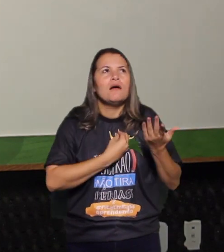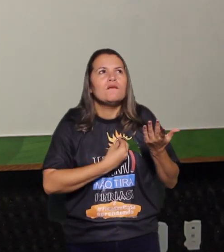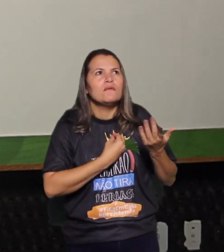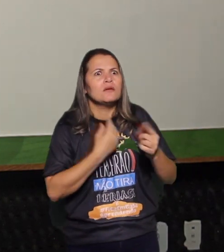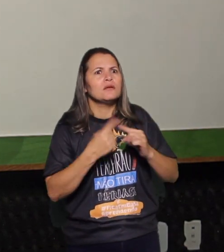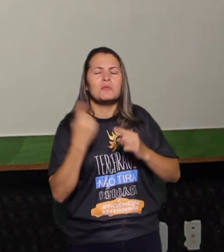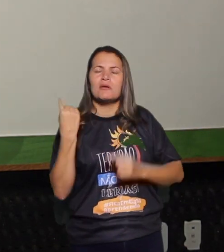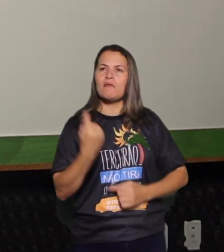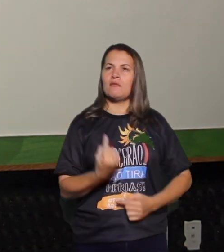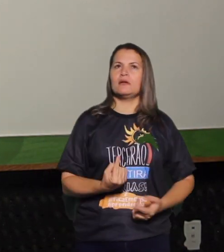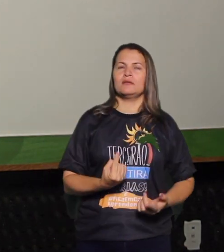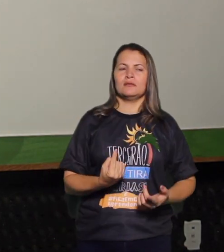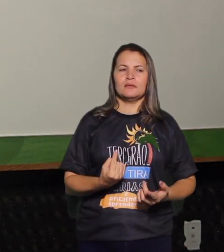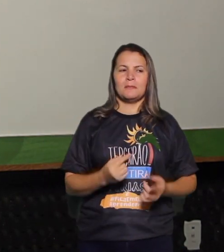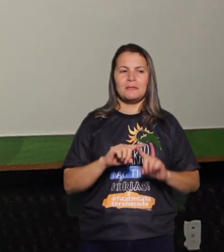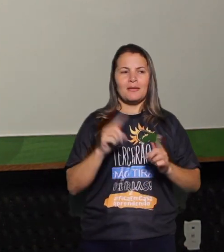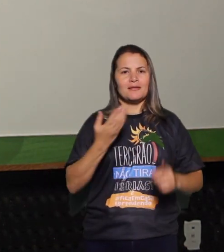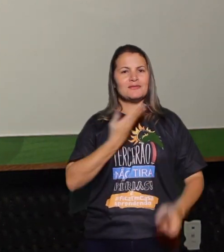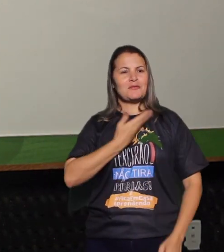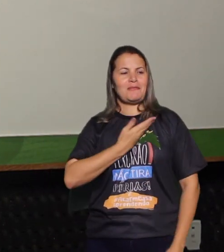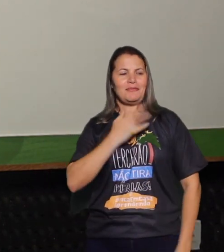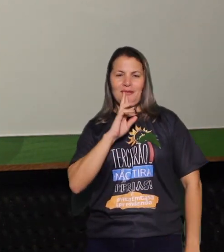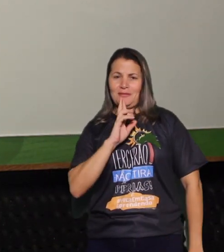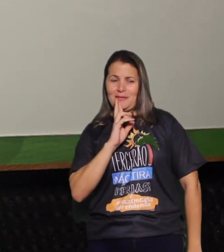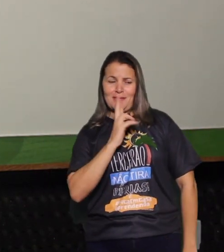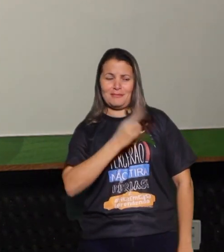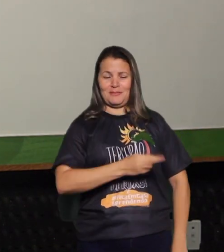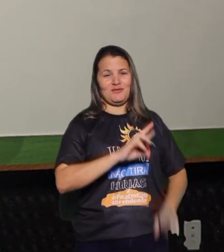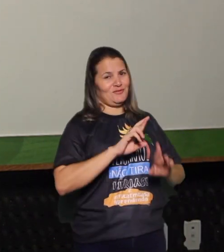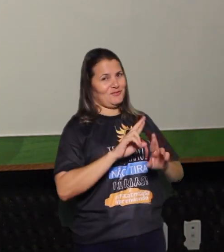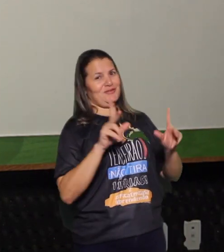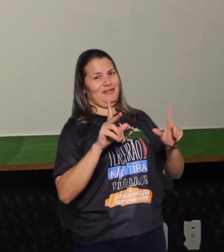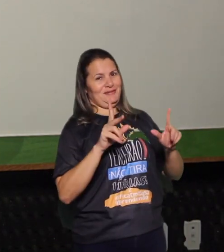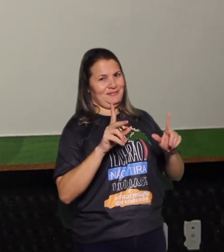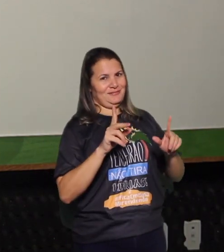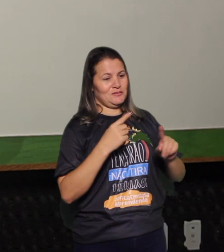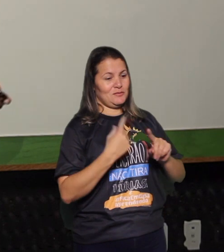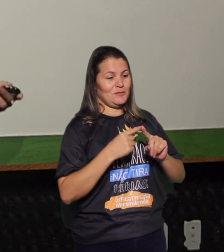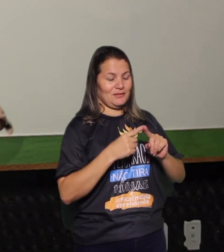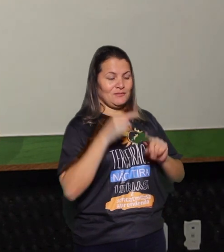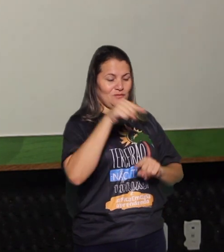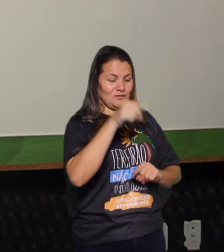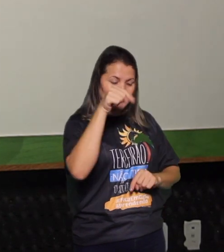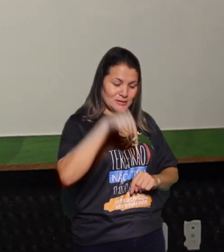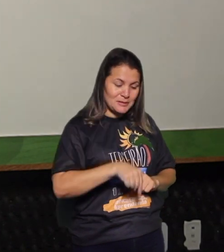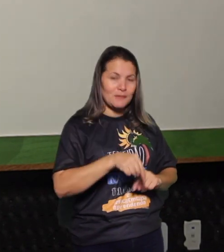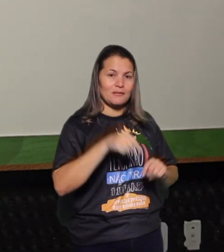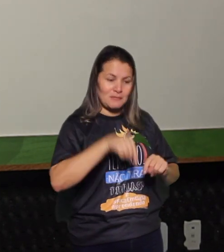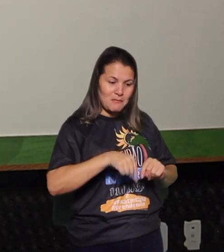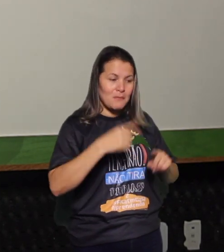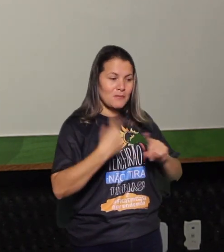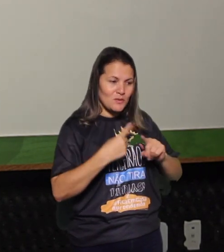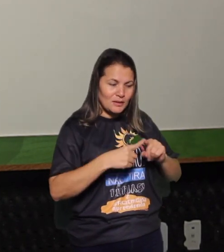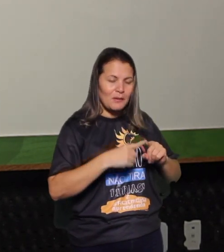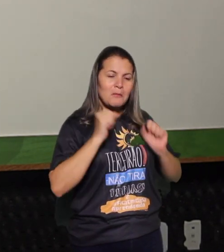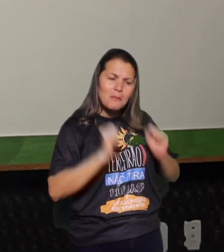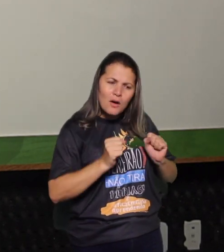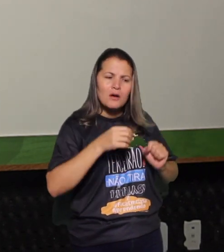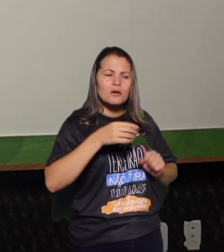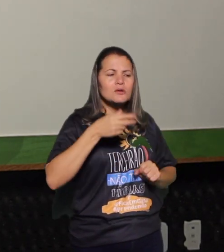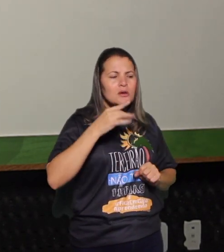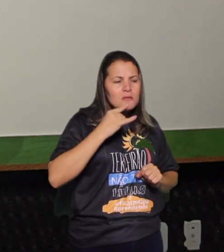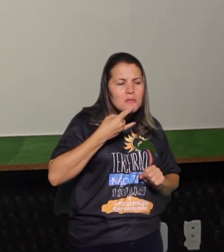naquele ambiente, e o amigo vem com a resposta. Olha, você está aqui porque você pode beber e pagar depois. É